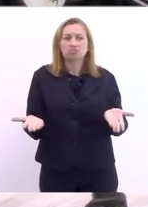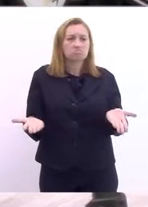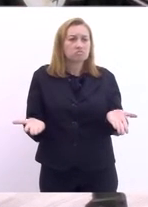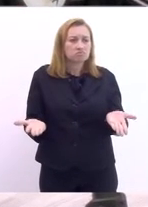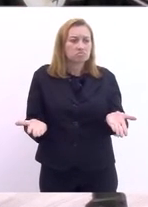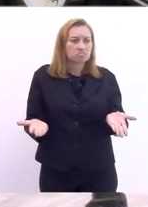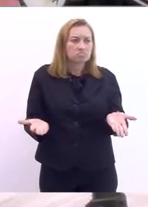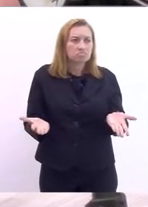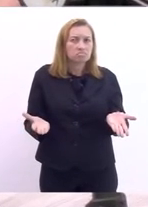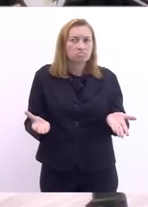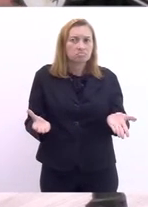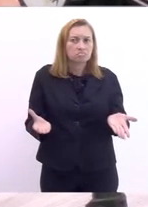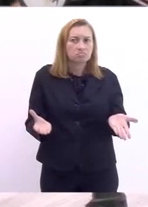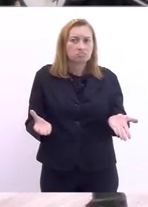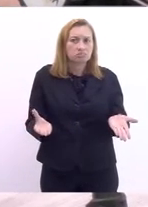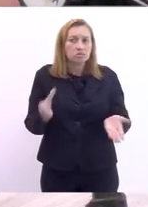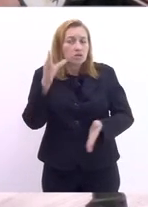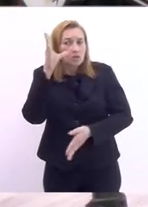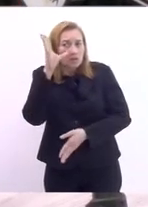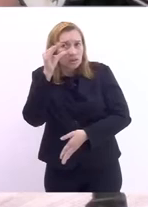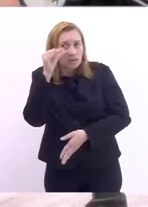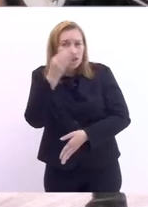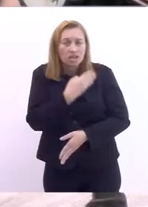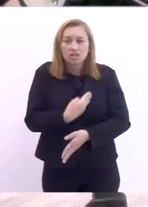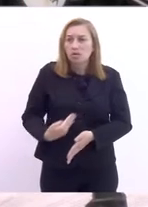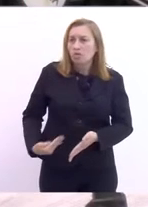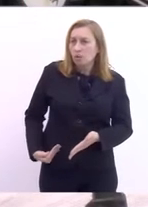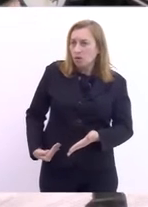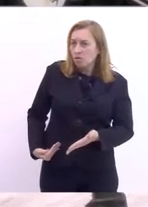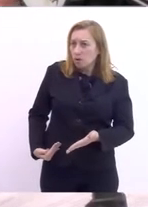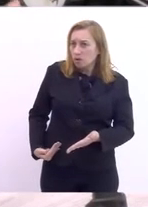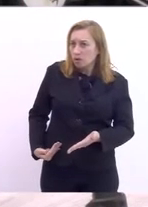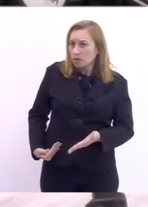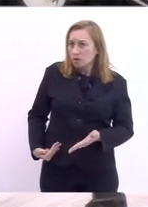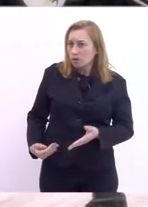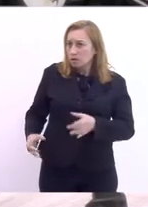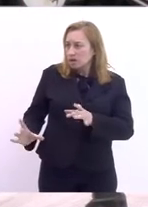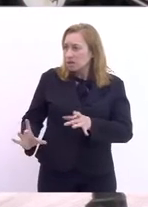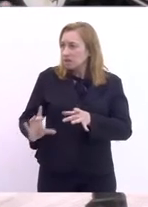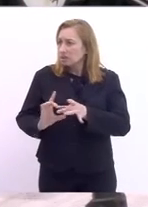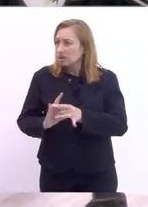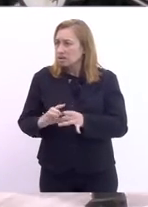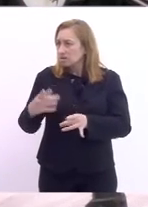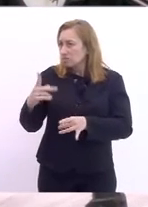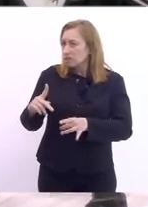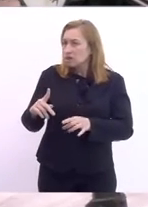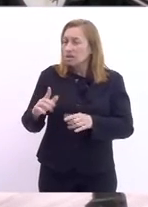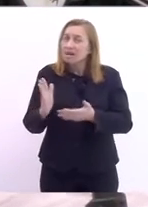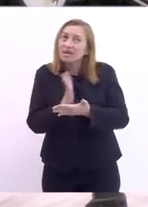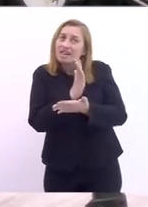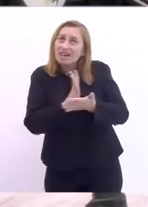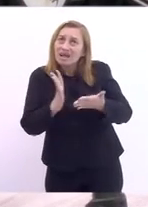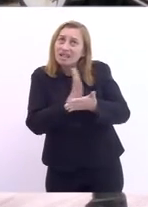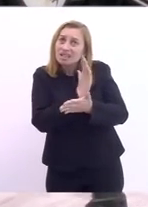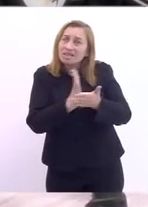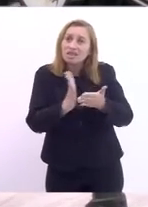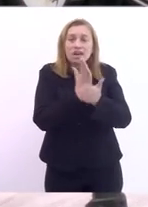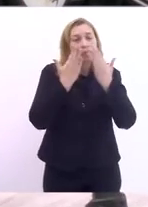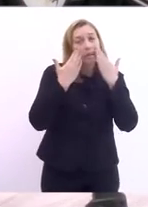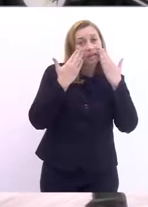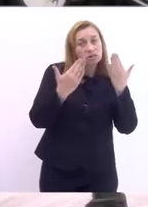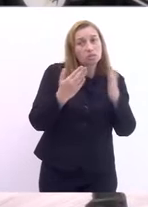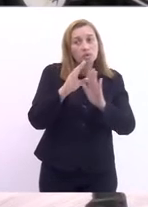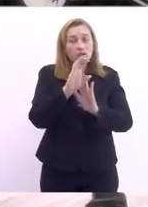que interessam ao governo, quase como um aliado dele, e às vezes a gente apresentou emendas